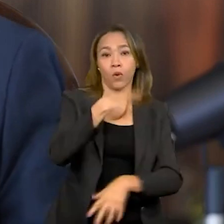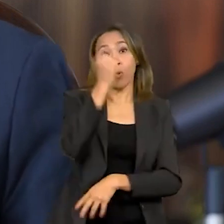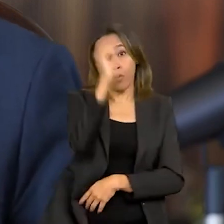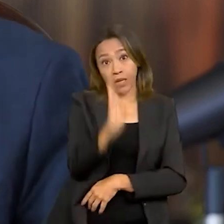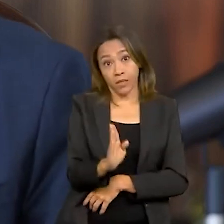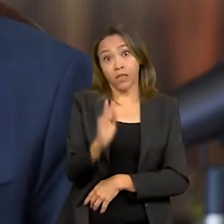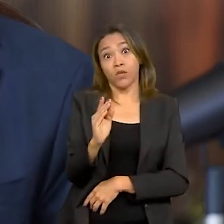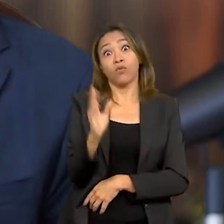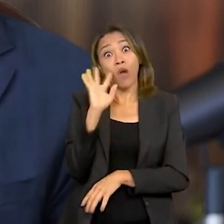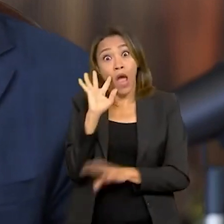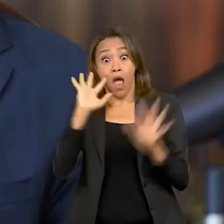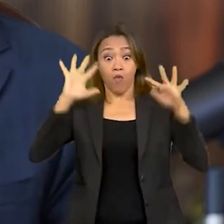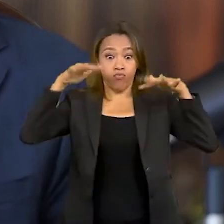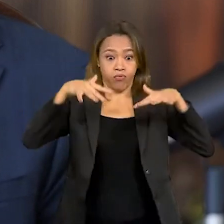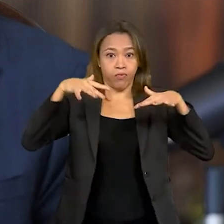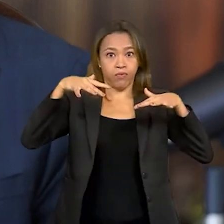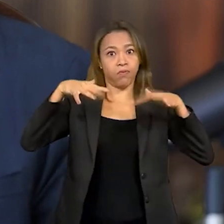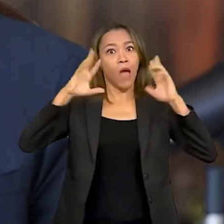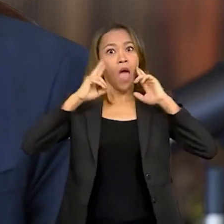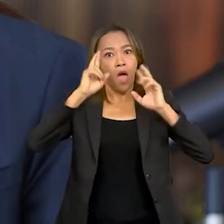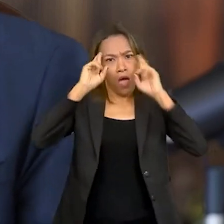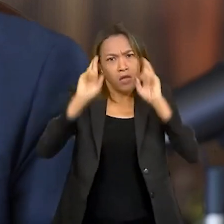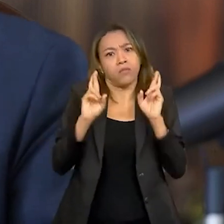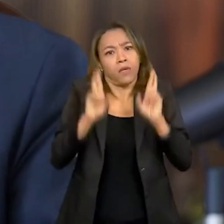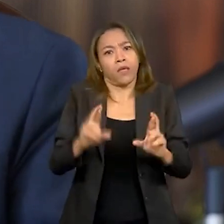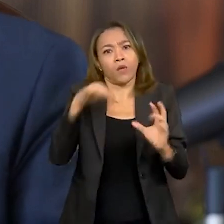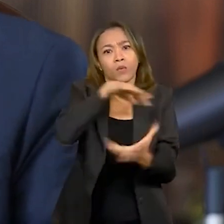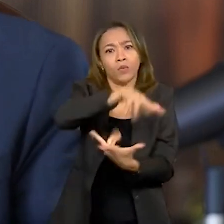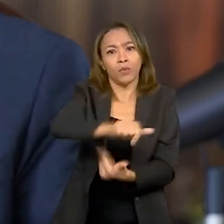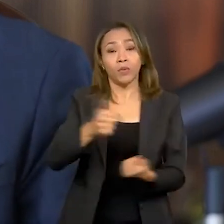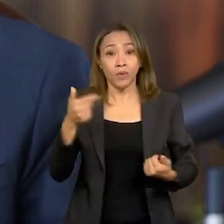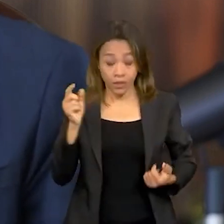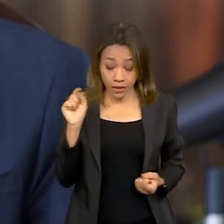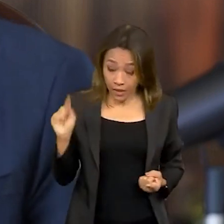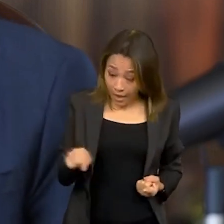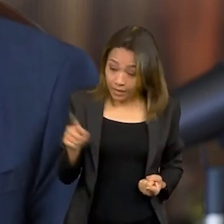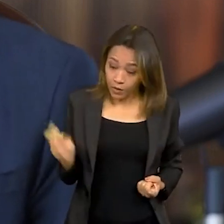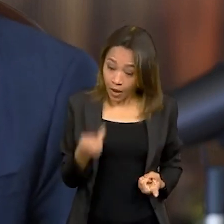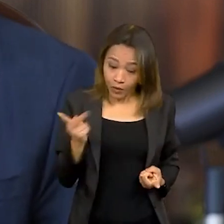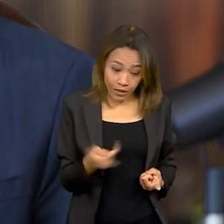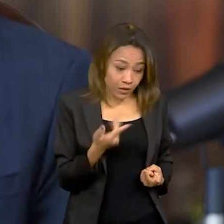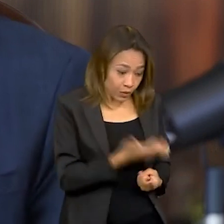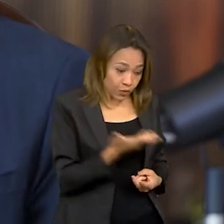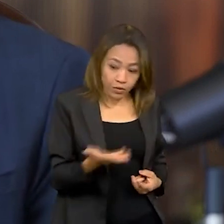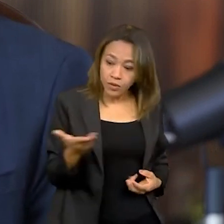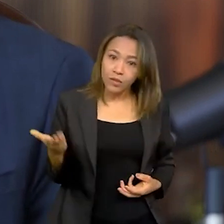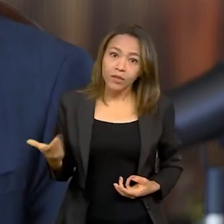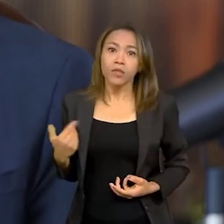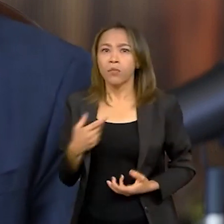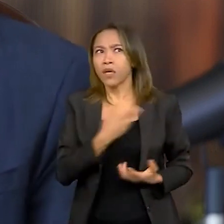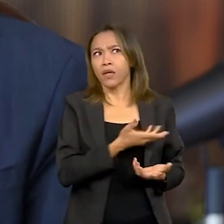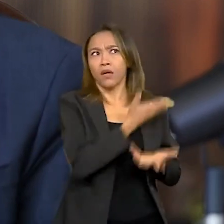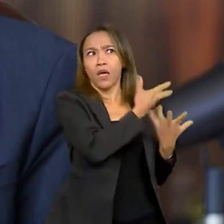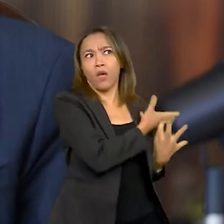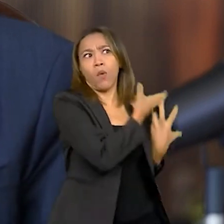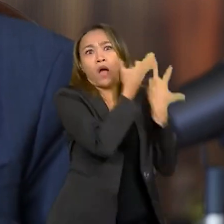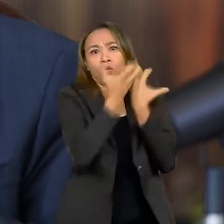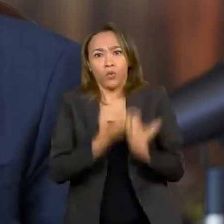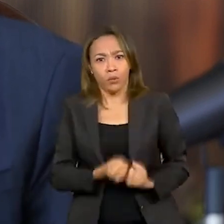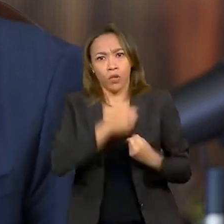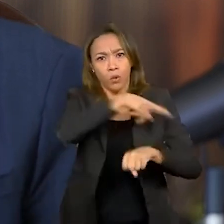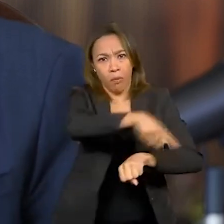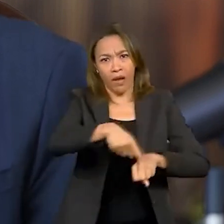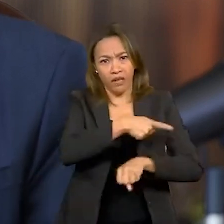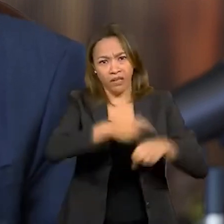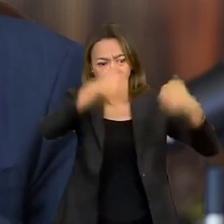tudo isso é uma coisa muito prazerosa para quem herdou o Brasil que eu herdei destroçado vindo de uma pessoa